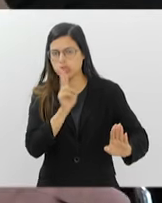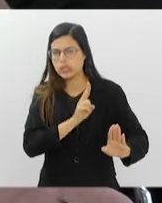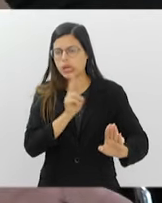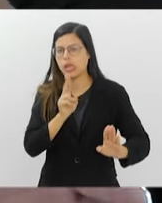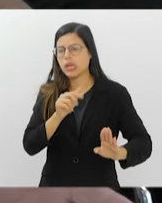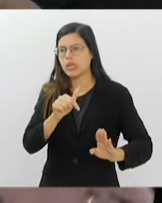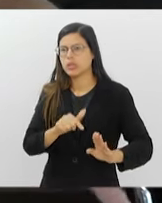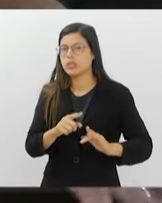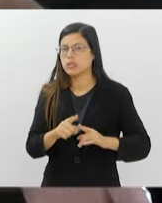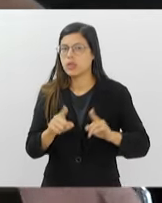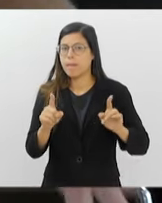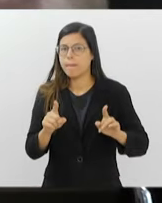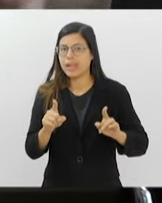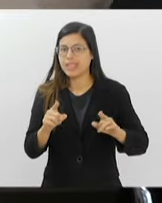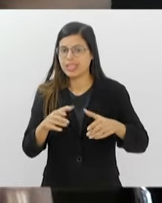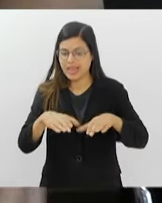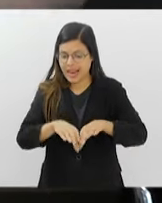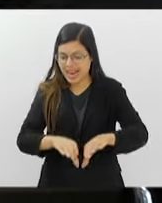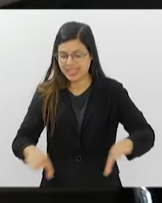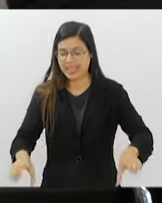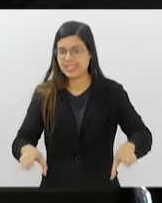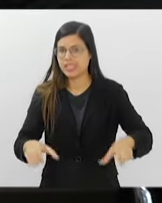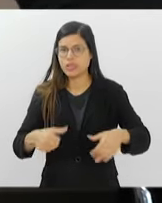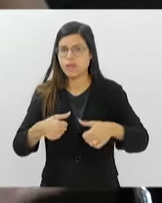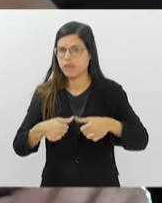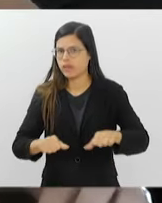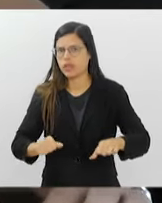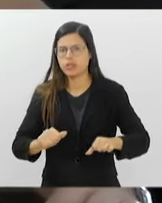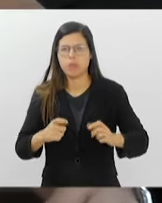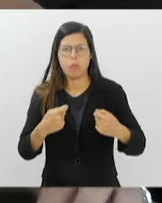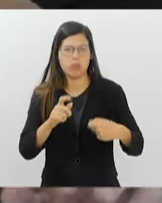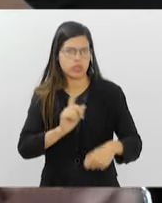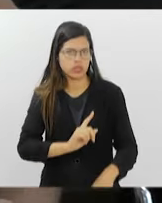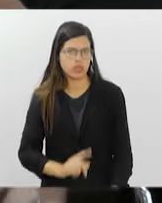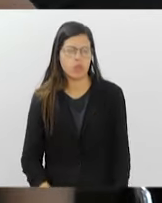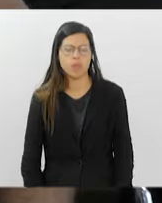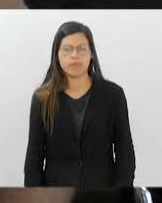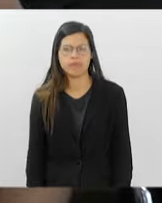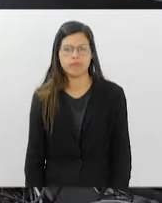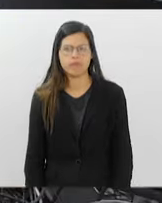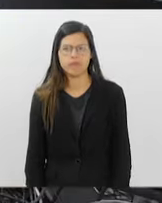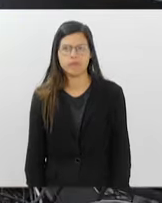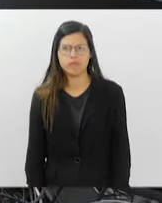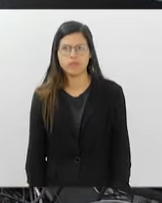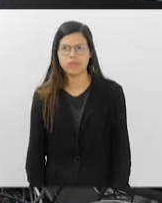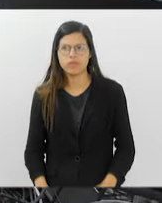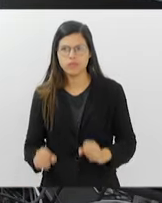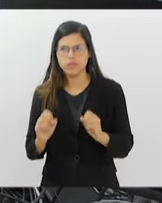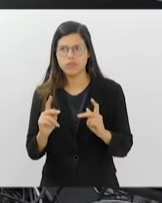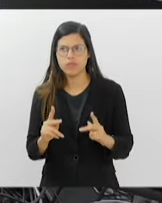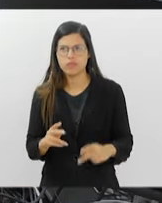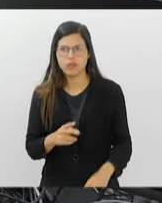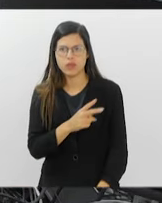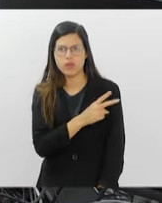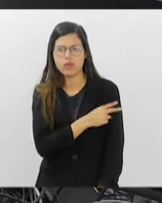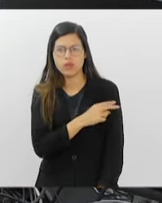canalização fixa de incêndio é só para as Arenas ok Coronel Leandro queria agora me dirigir vossa senhoria